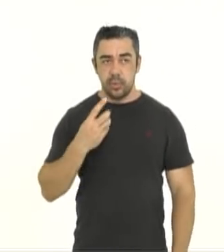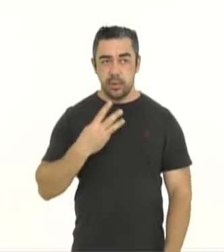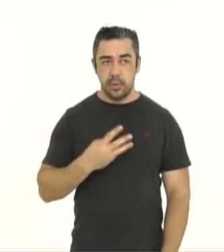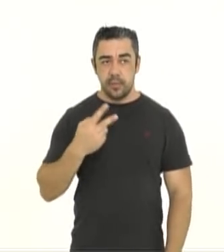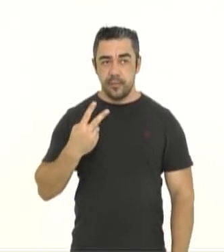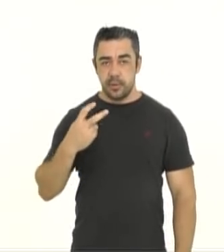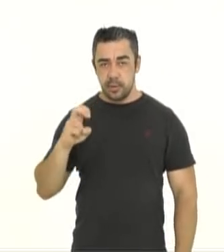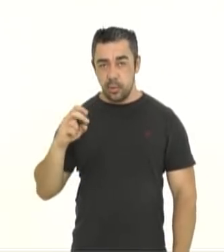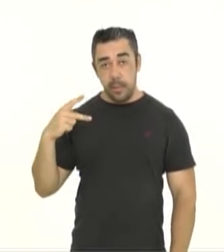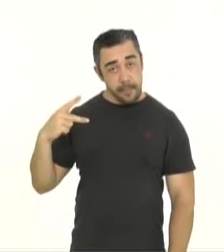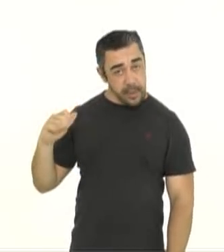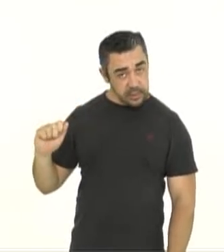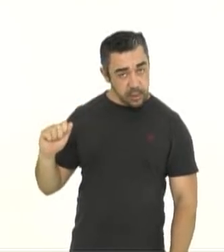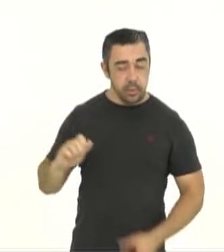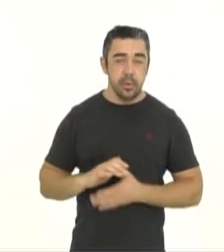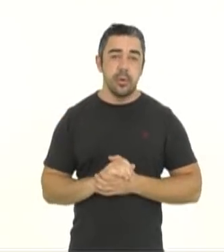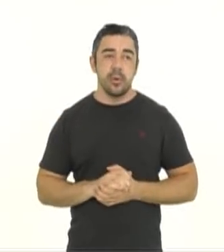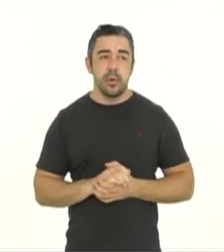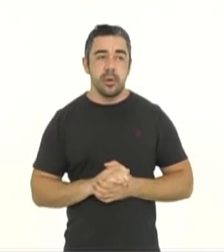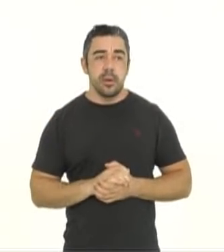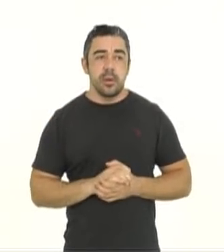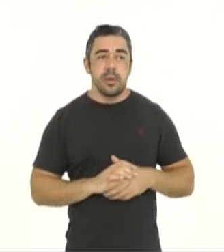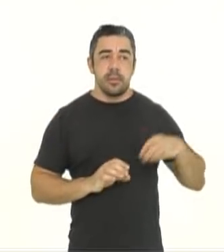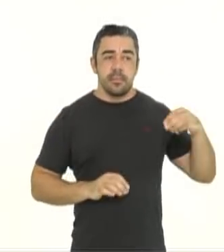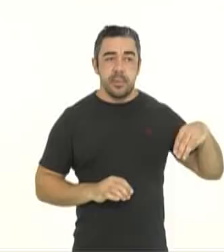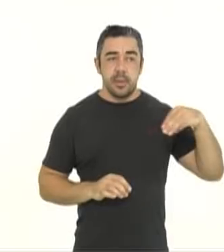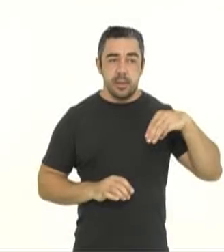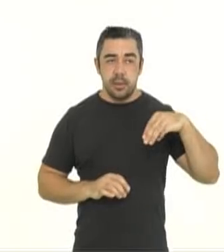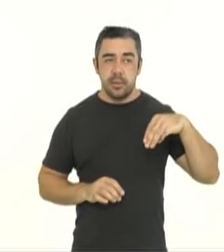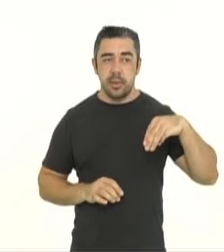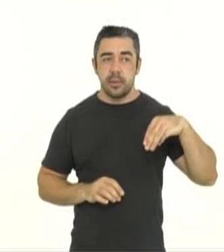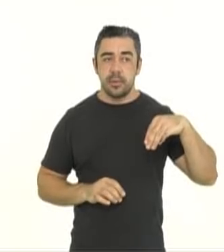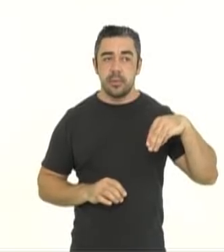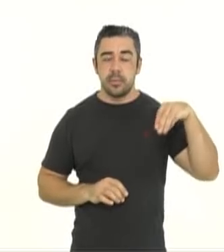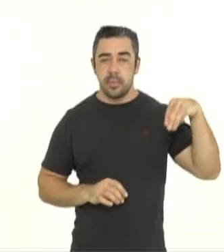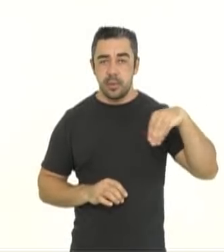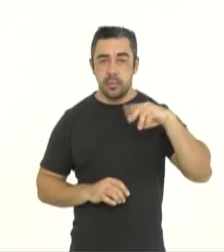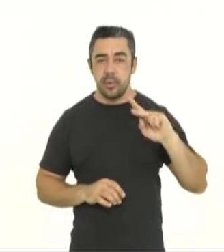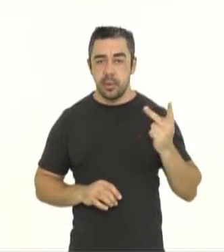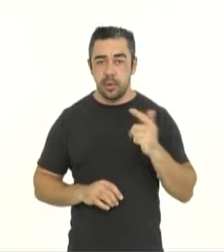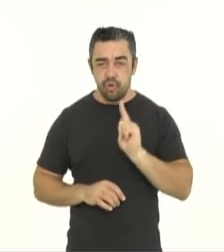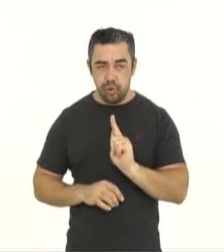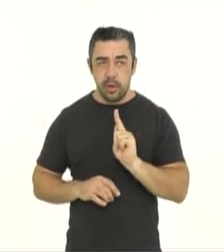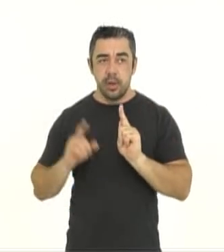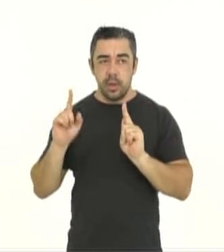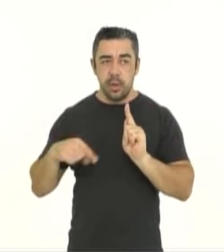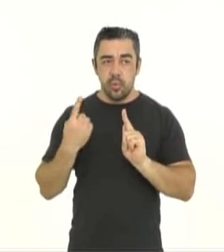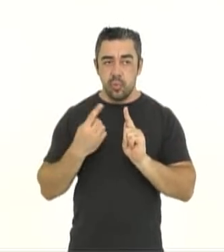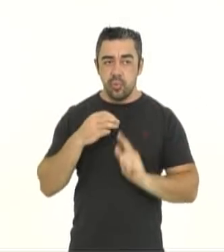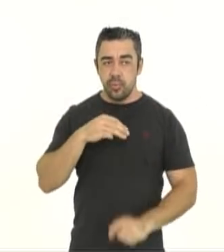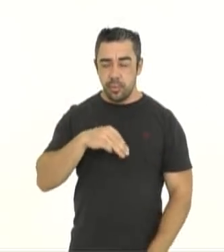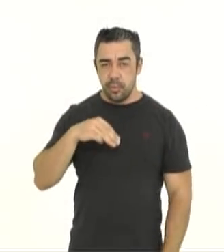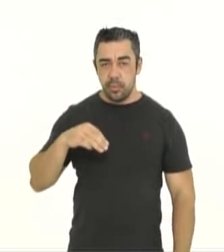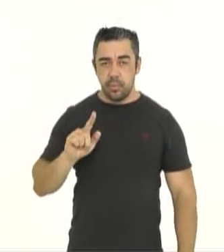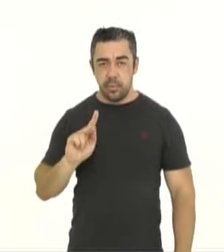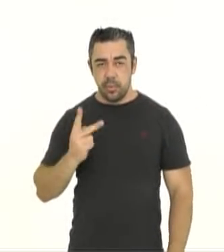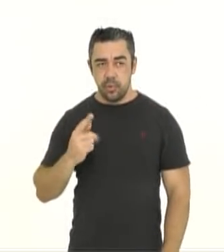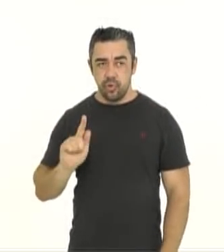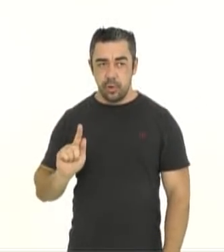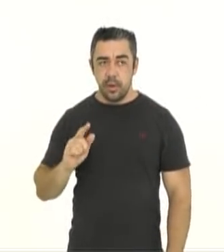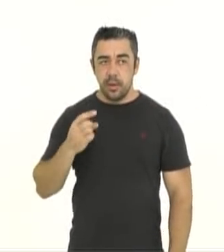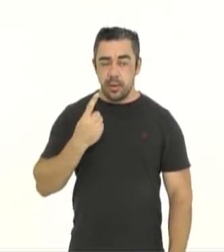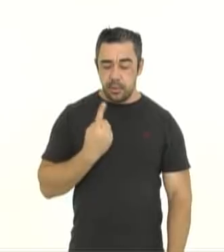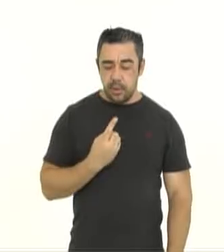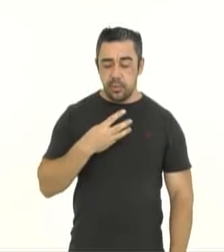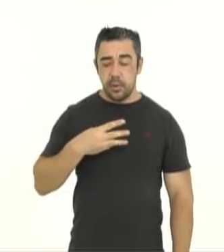101.325 Pascal, e milímetros de mercúrio, que é mmHg, que 1 milímetro de mercúrio equivale a